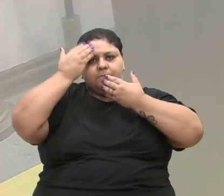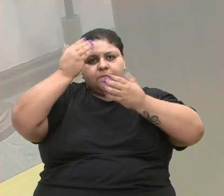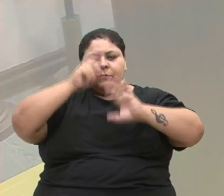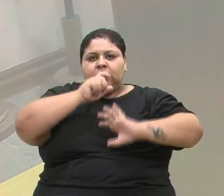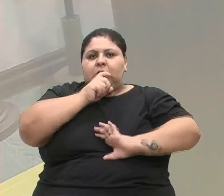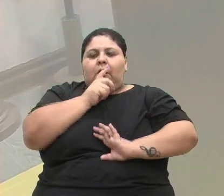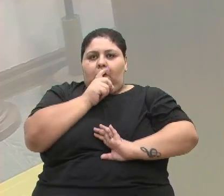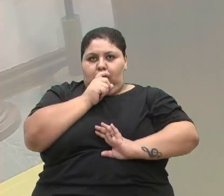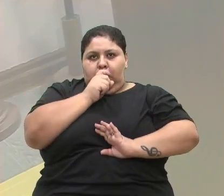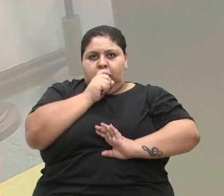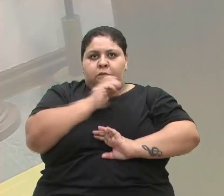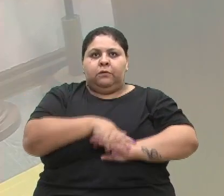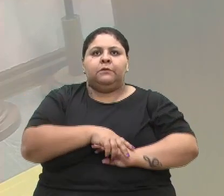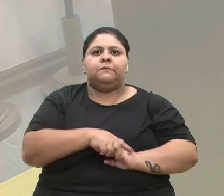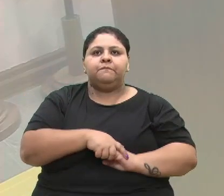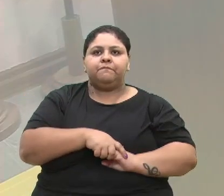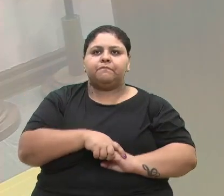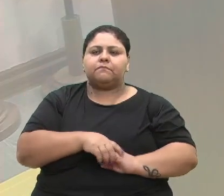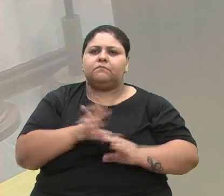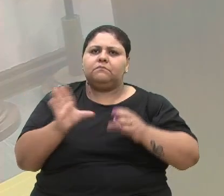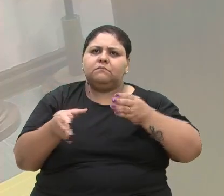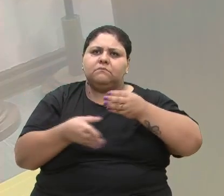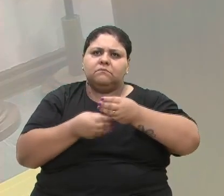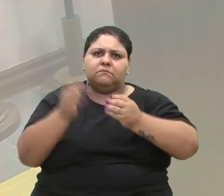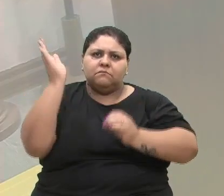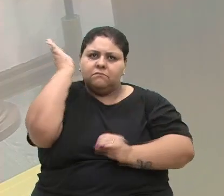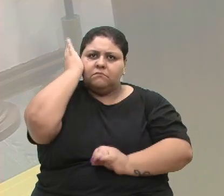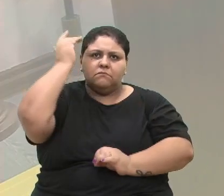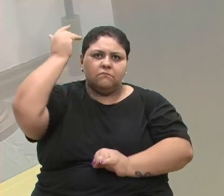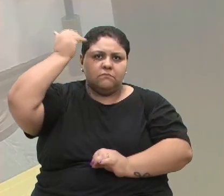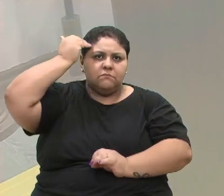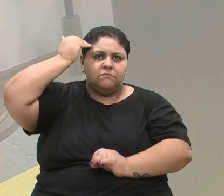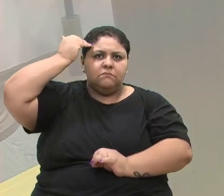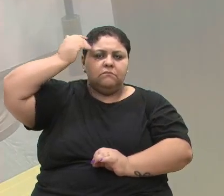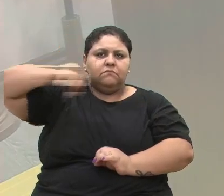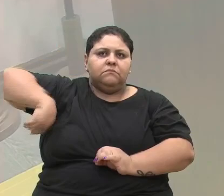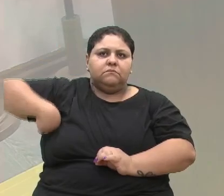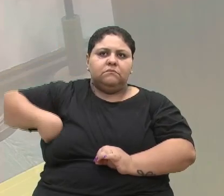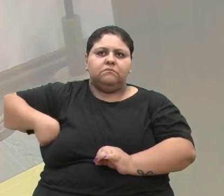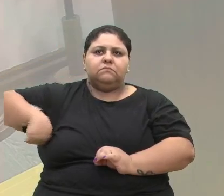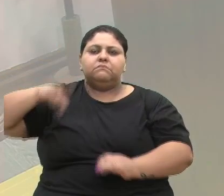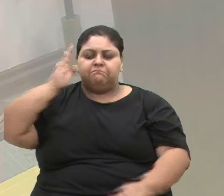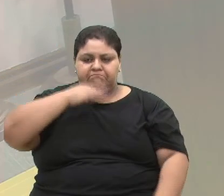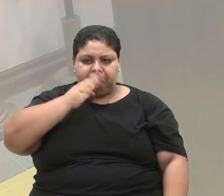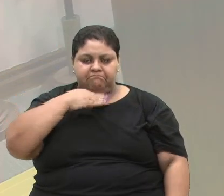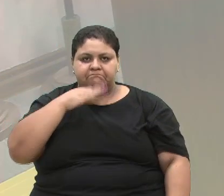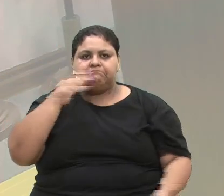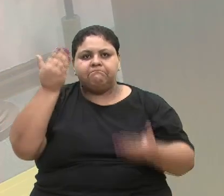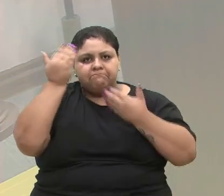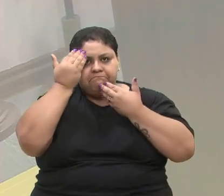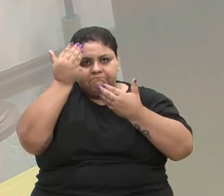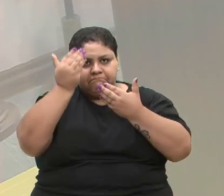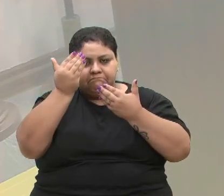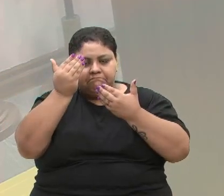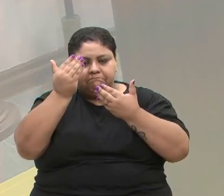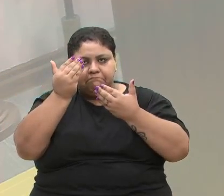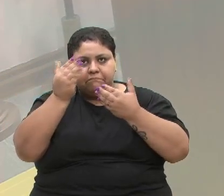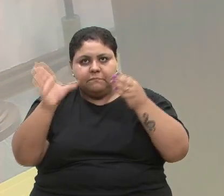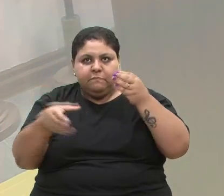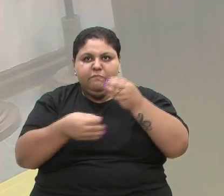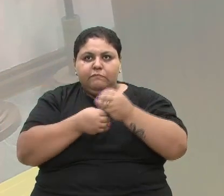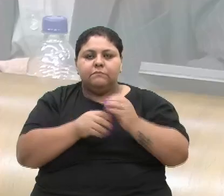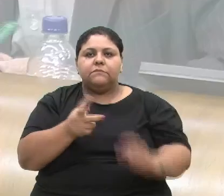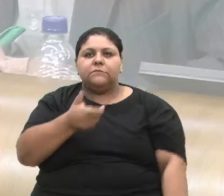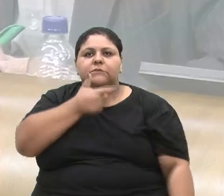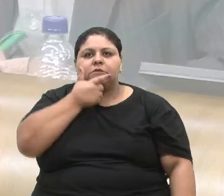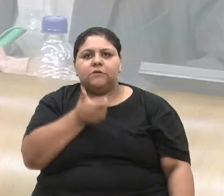Fantinel. Rapidinho, vereador Felipe, que eu tenho outro... Bem rapidinho, vereador Fantinel. Obrigado pelo espaço. Eu vou